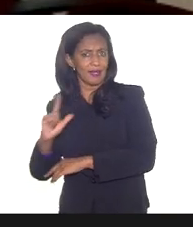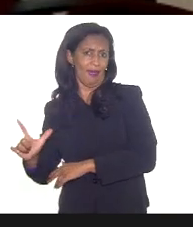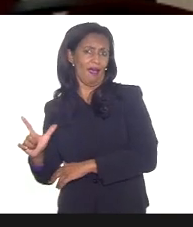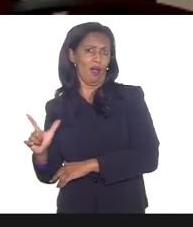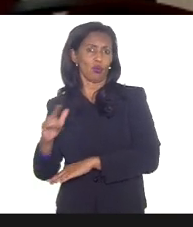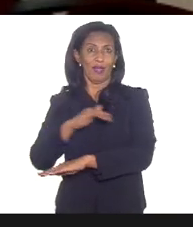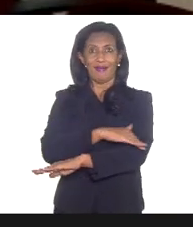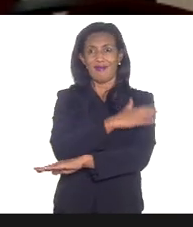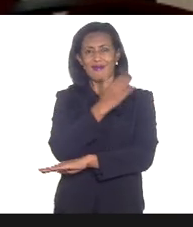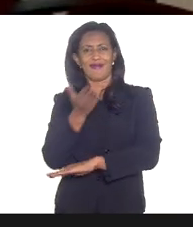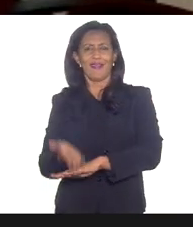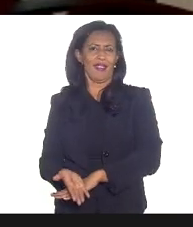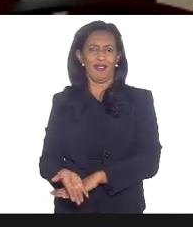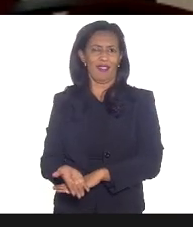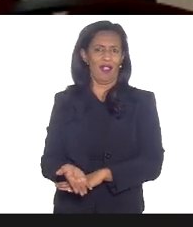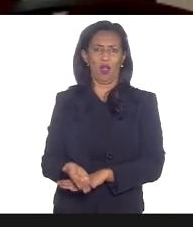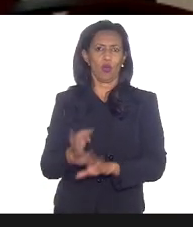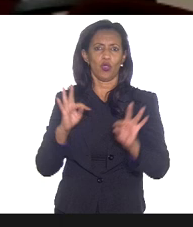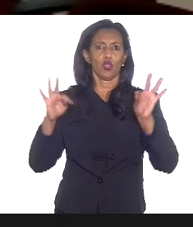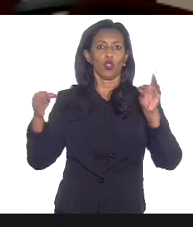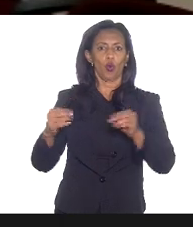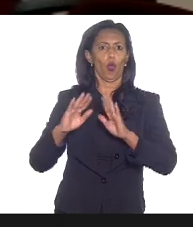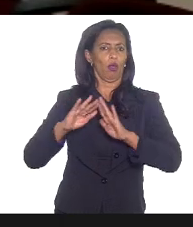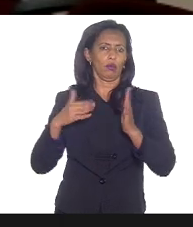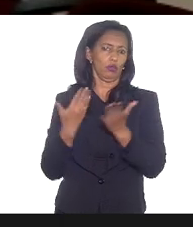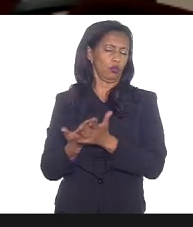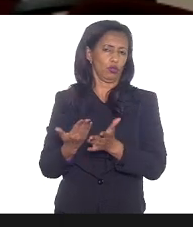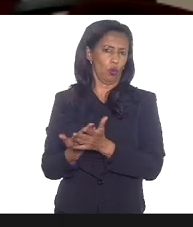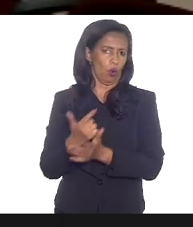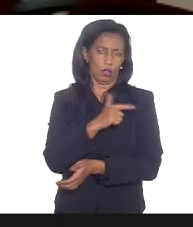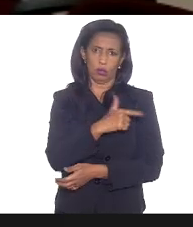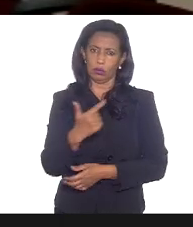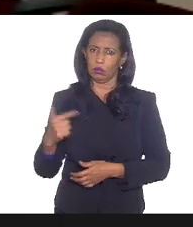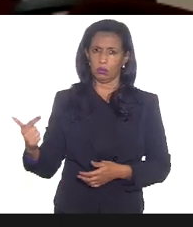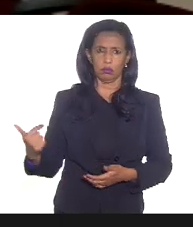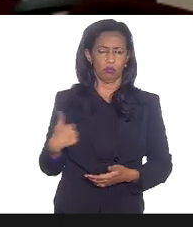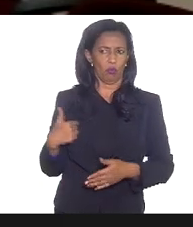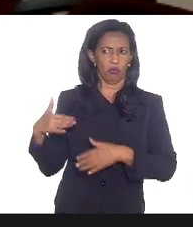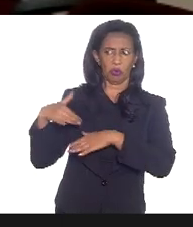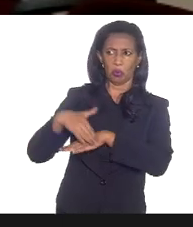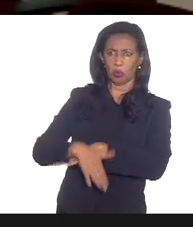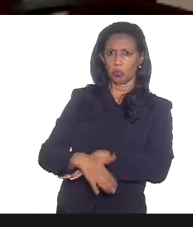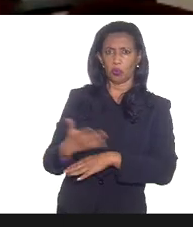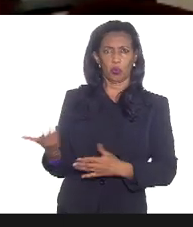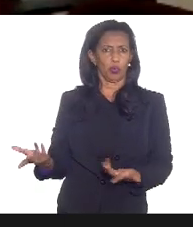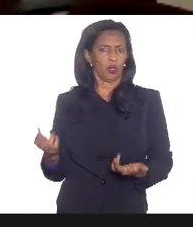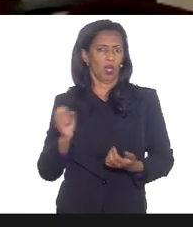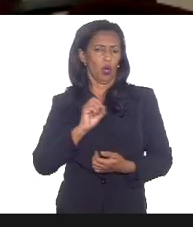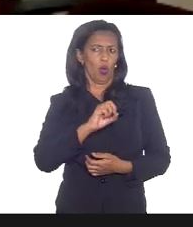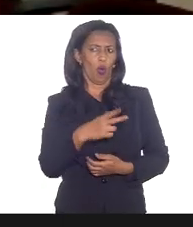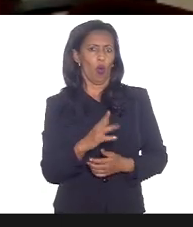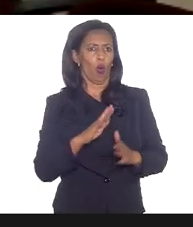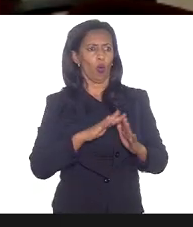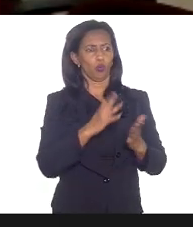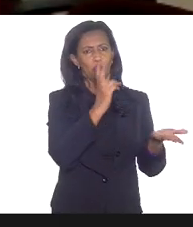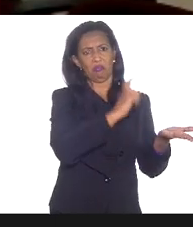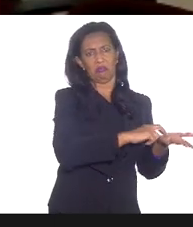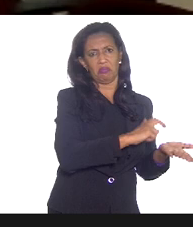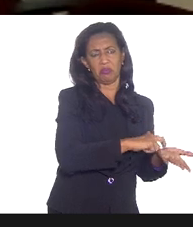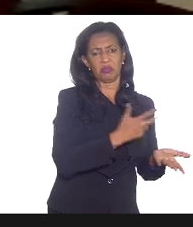horário integral implementado em todas as nossas escolas de noturnas, né, ou em todas as nossas escolas